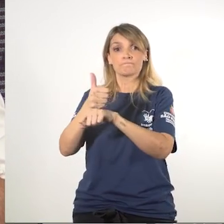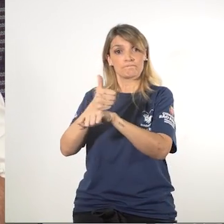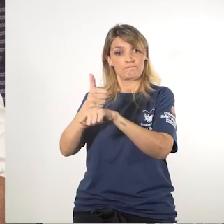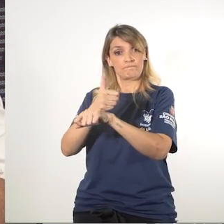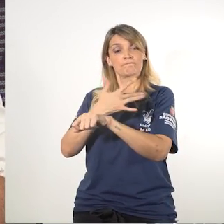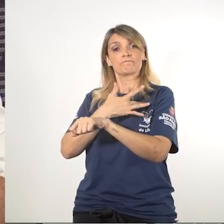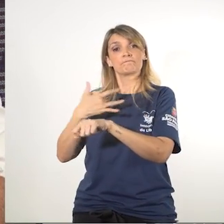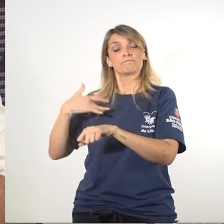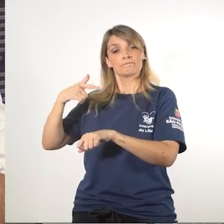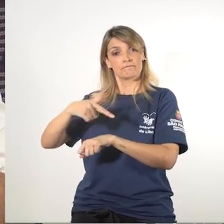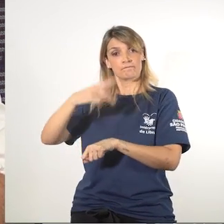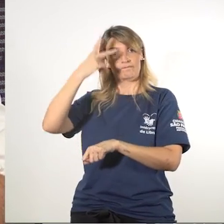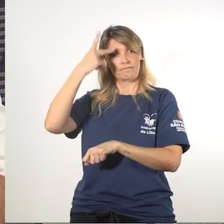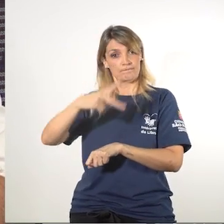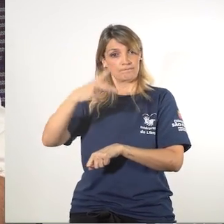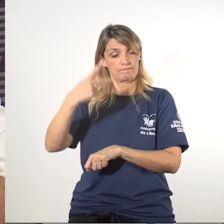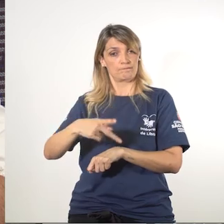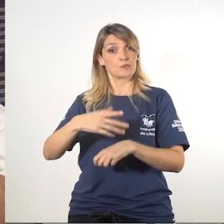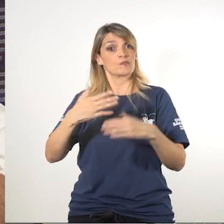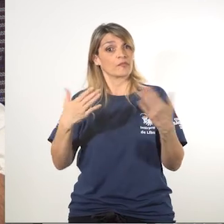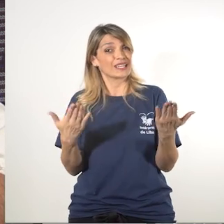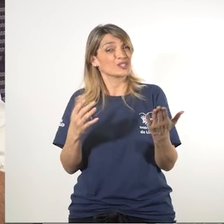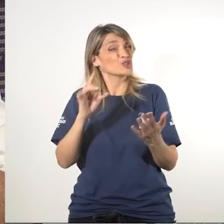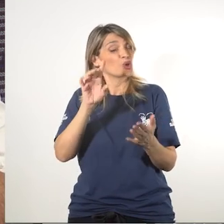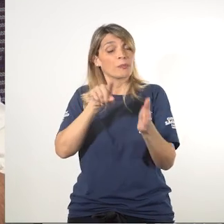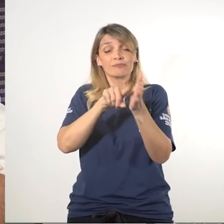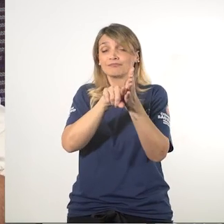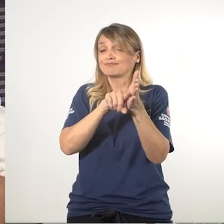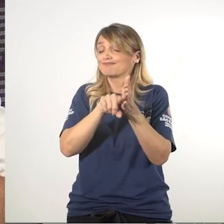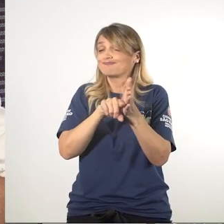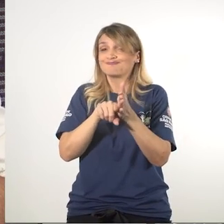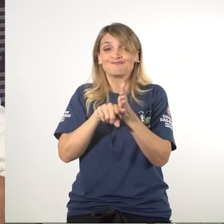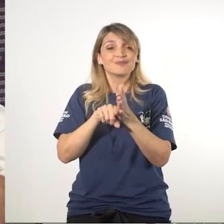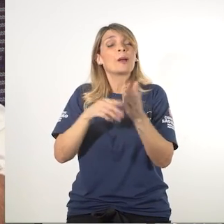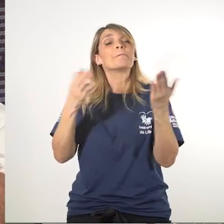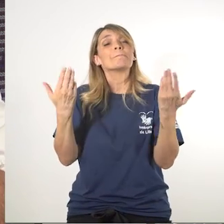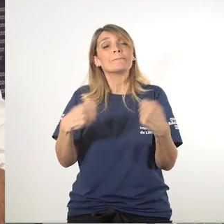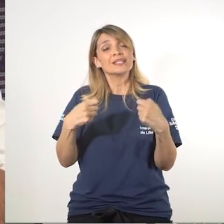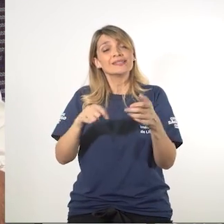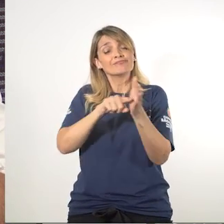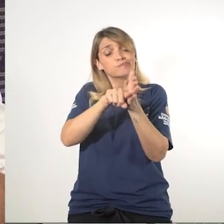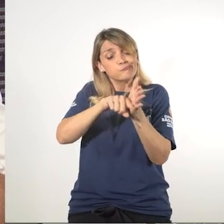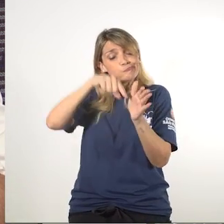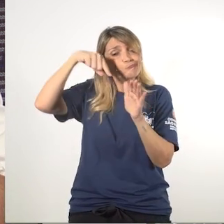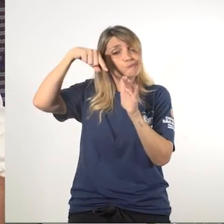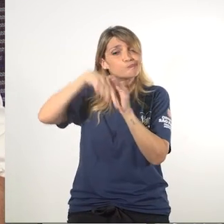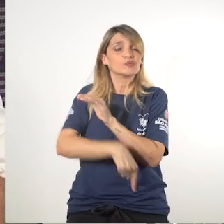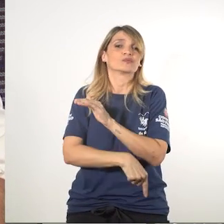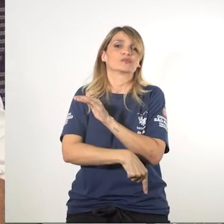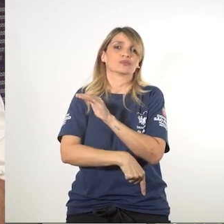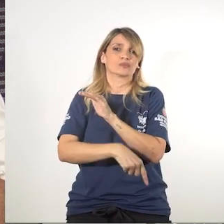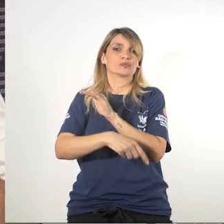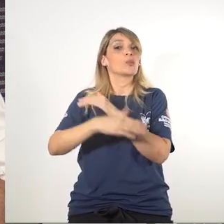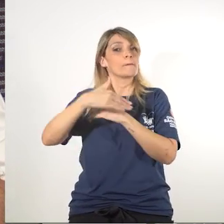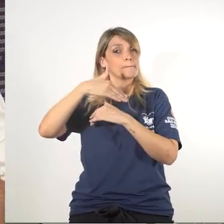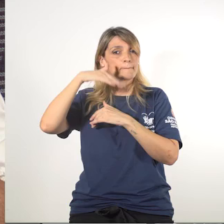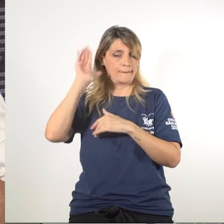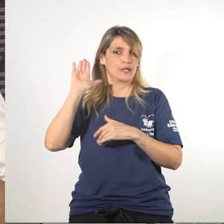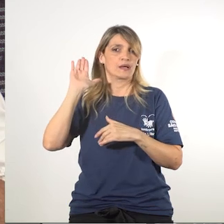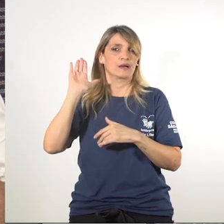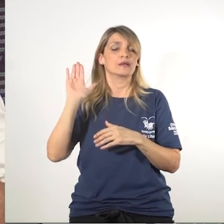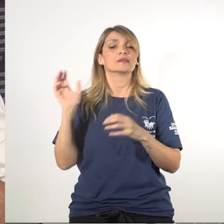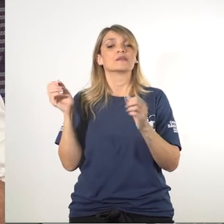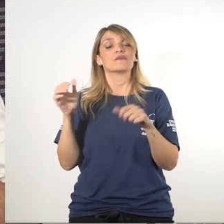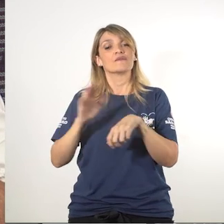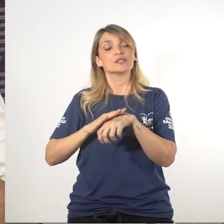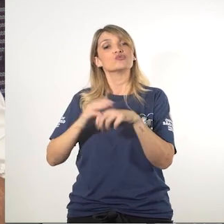aqui na cidade. Mas volto a dizer, são dados preliminares que vão ter que ser aprofundados, e essa pesquisa que nós vamos fazer com o Dr. Júlio